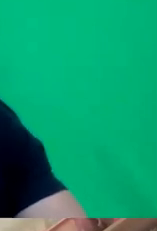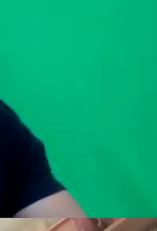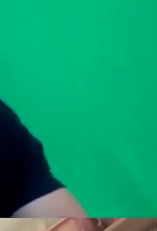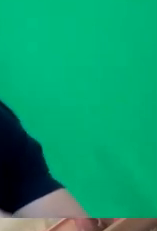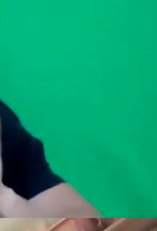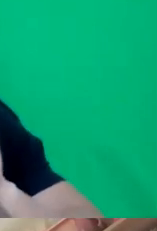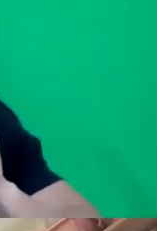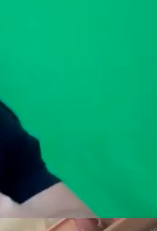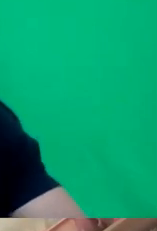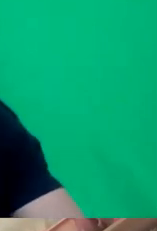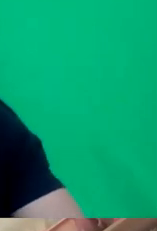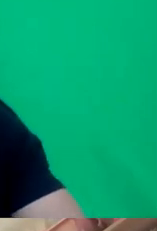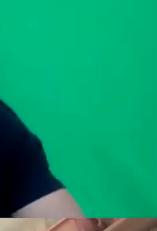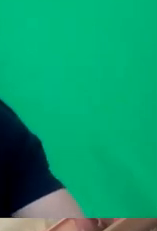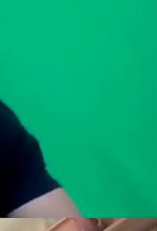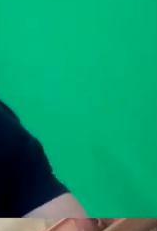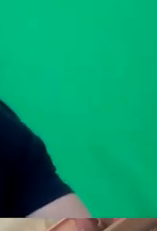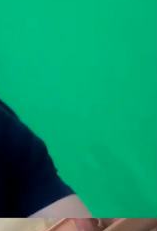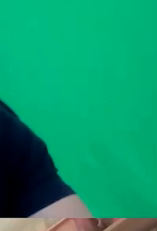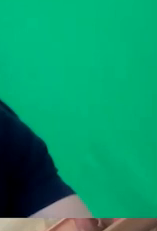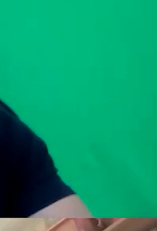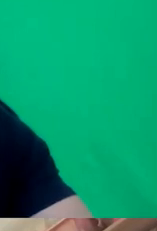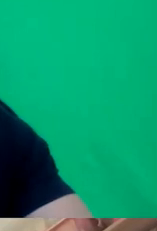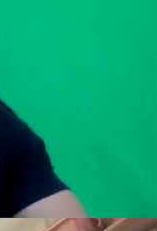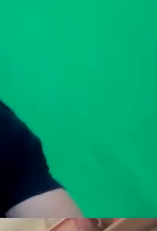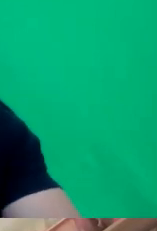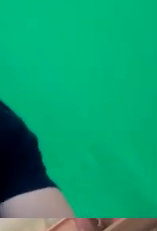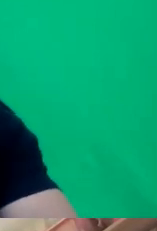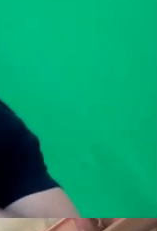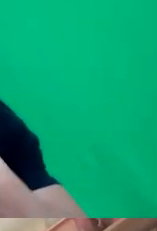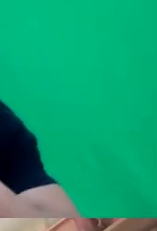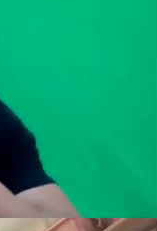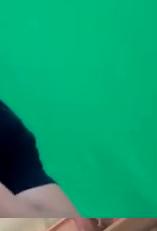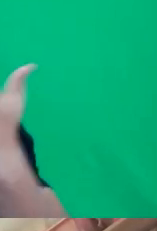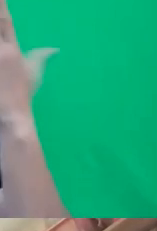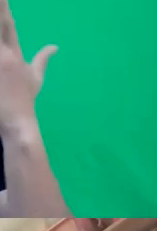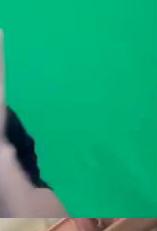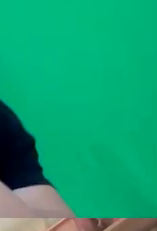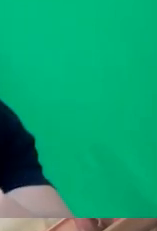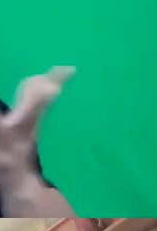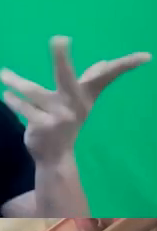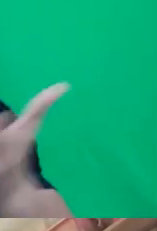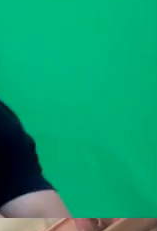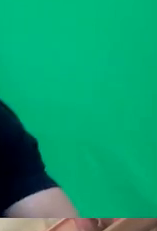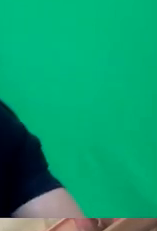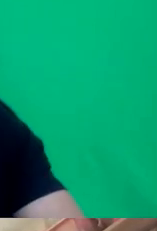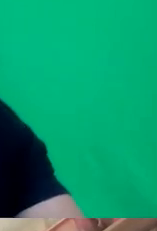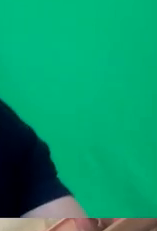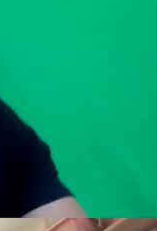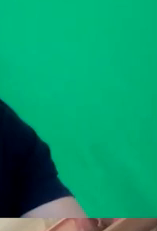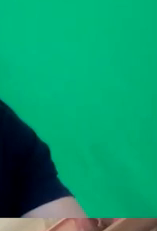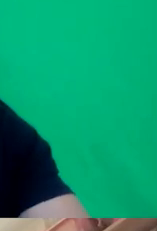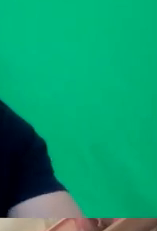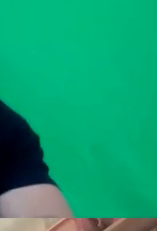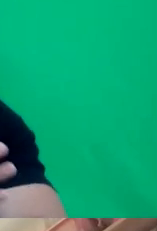por enquanto, ou tem? Eu não tenho pergunta, mas agradecer e parabenizar por essa apresentação, porque foi muito rico, né? Essa abordagem